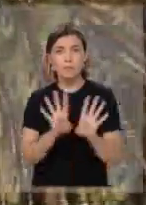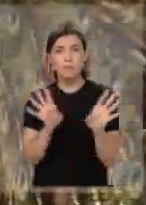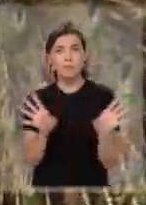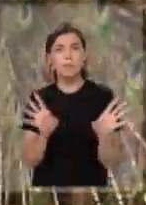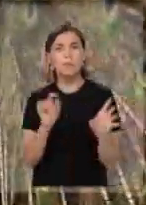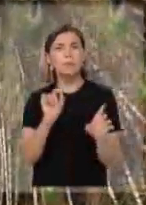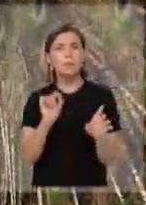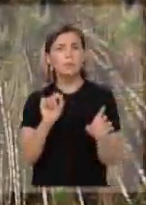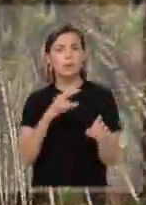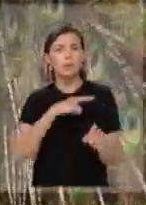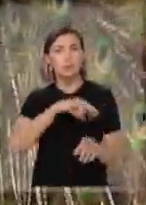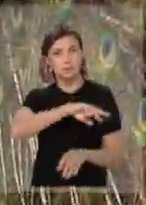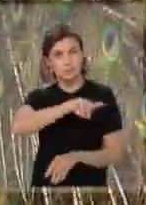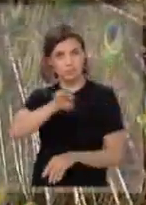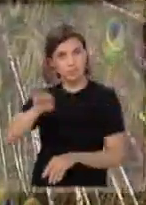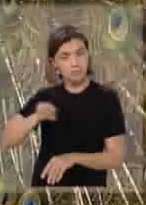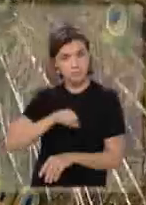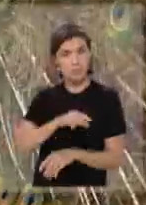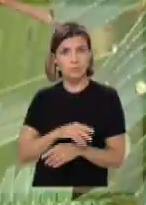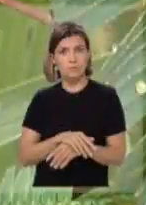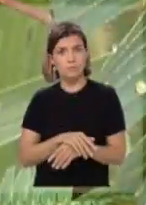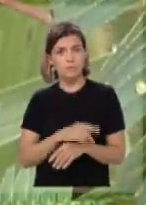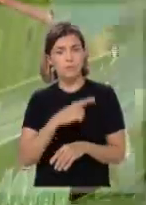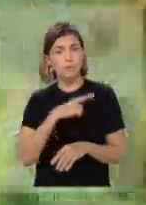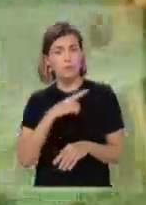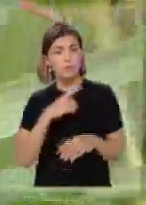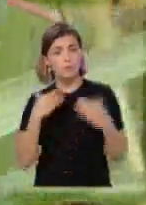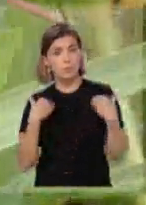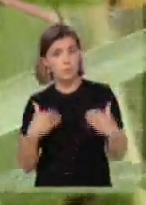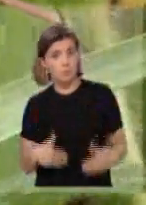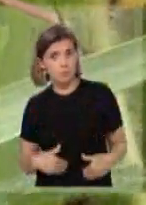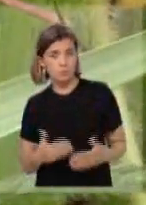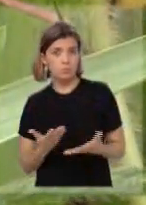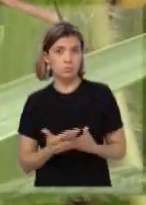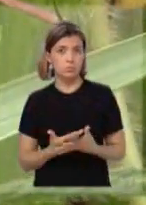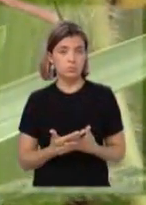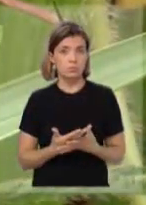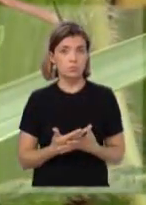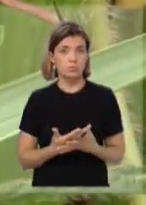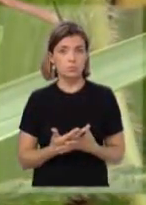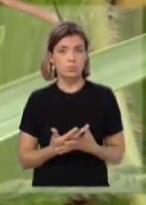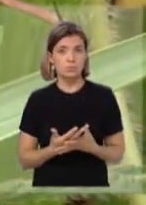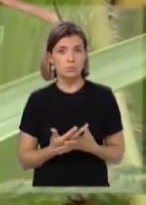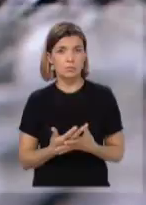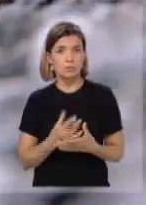Os estímulos têm naturezas diversas. Podem ser físicos,